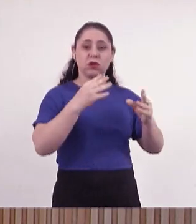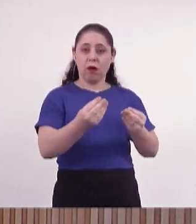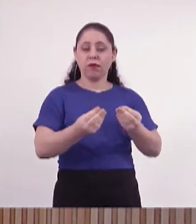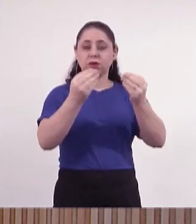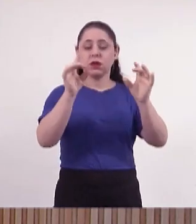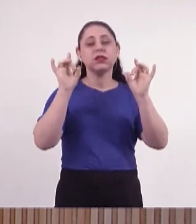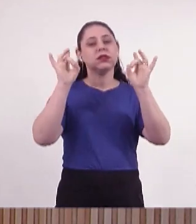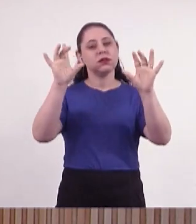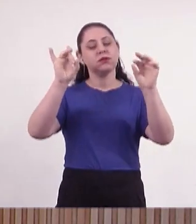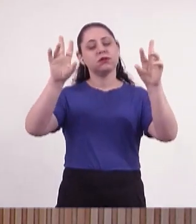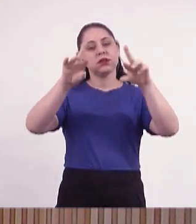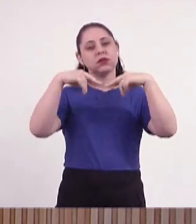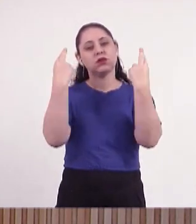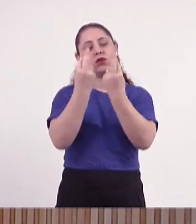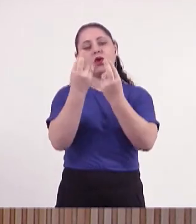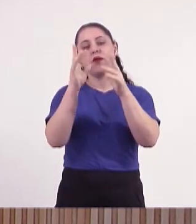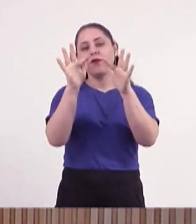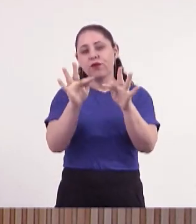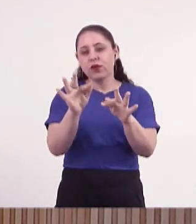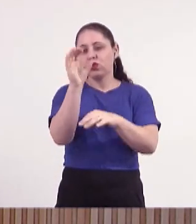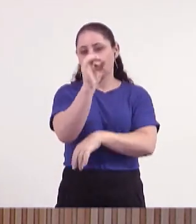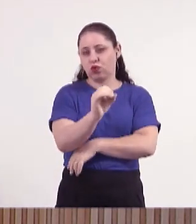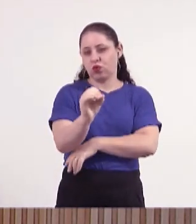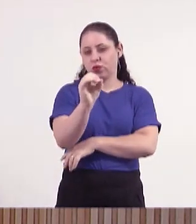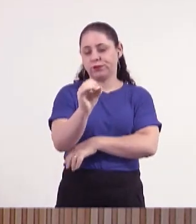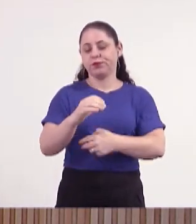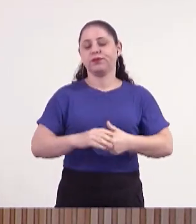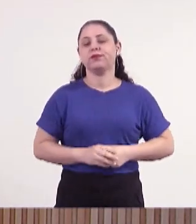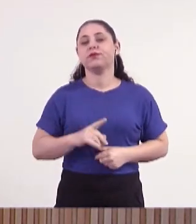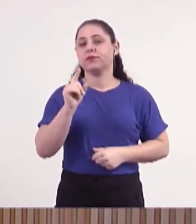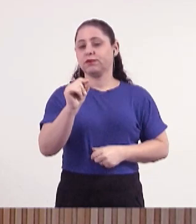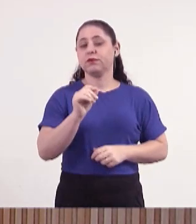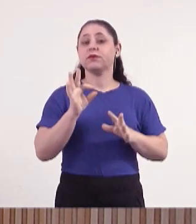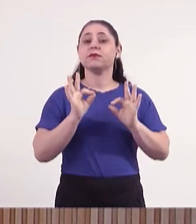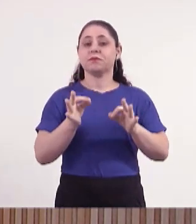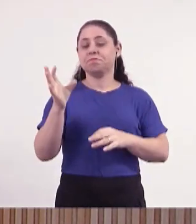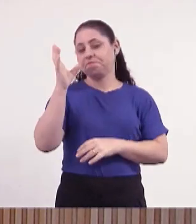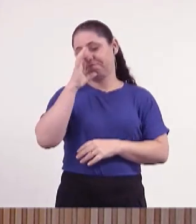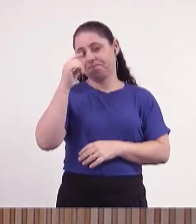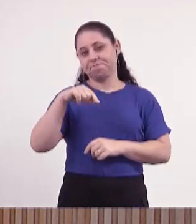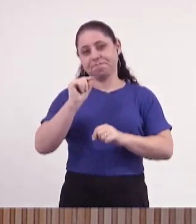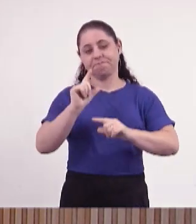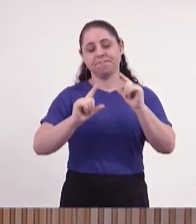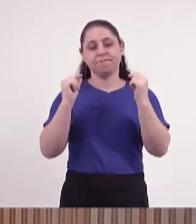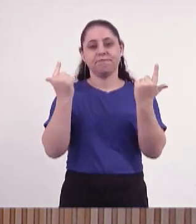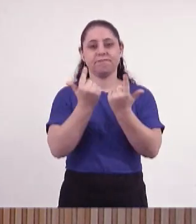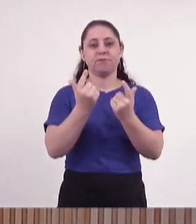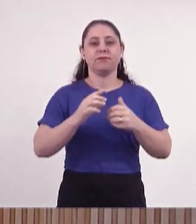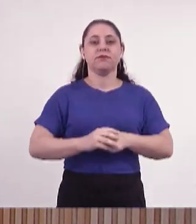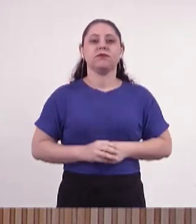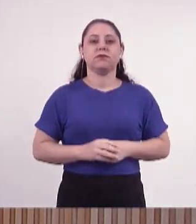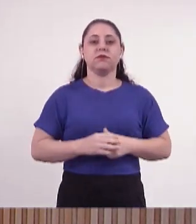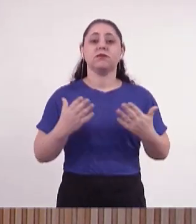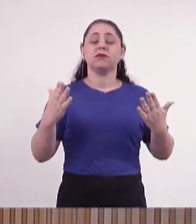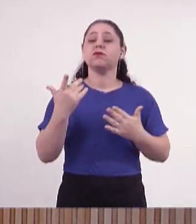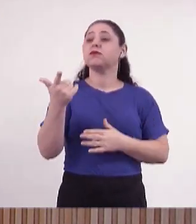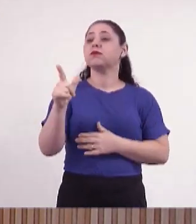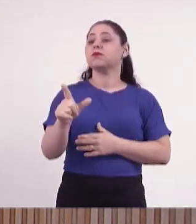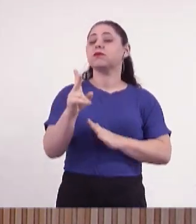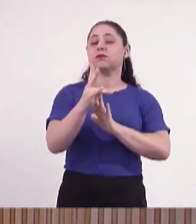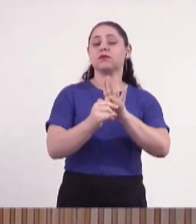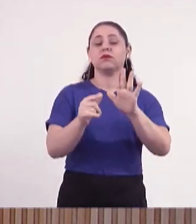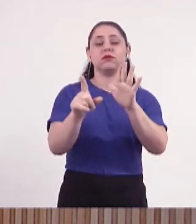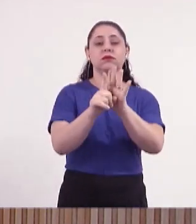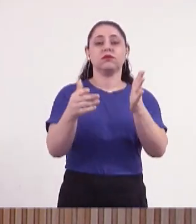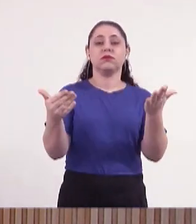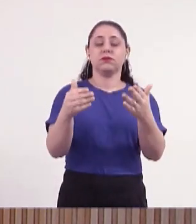uma cerimônia especial no final do mês de outubro, o que com certeza você também acompanha aqui na TV Alemes. Vamos para o próximo item da